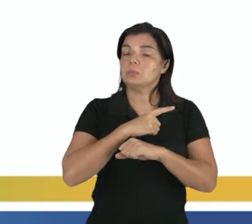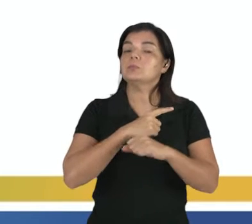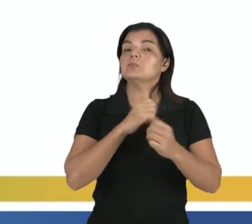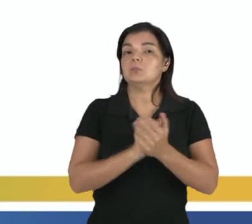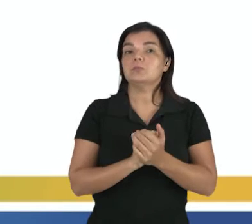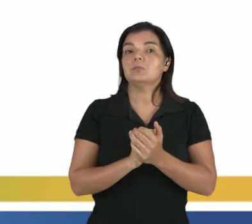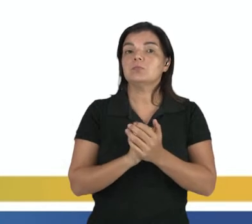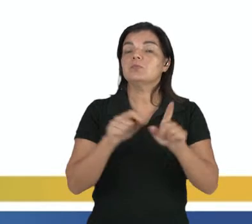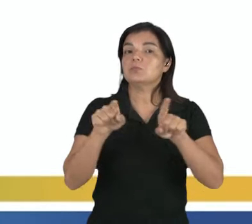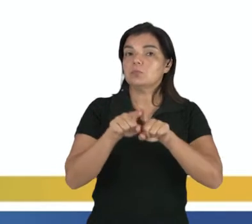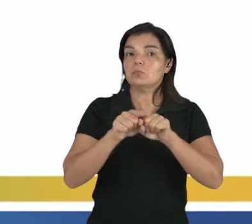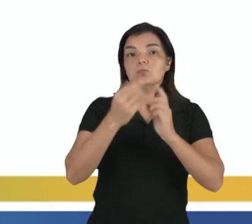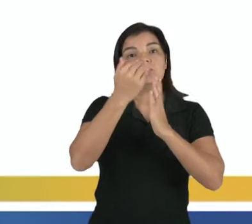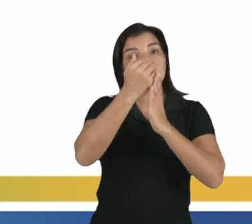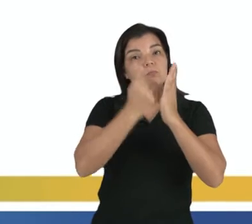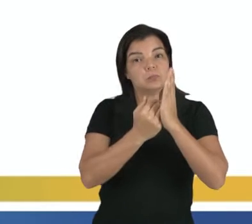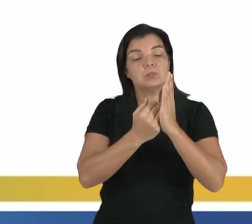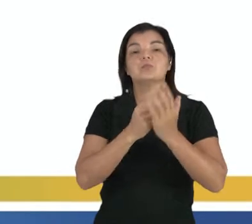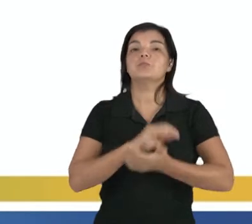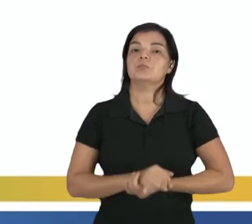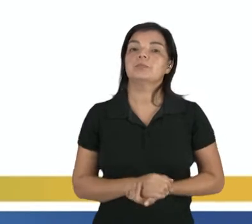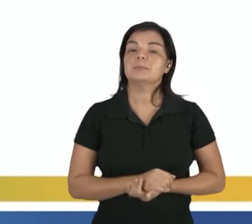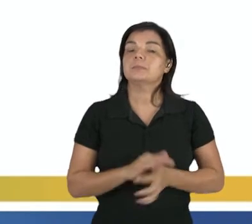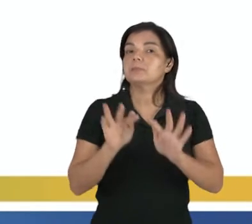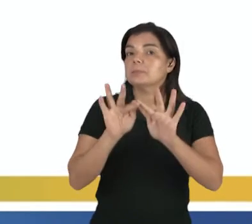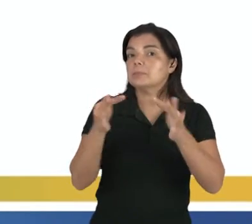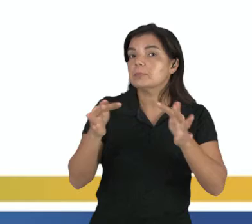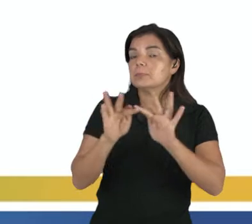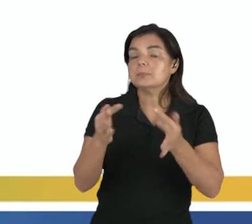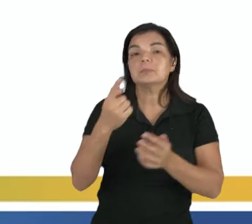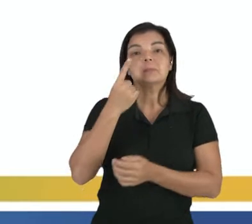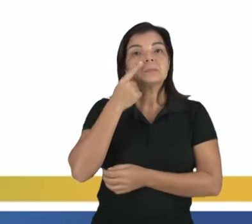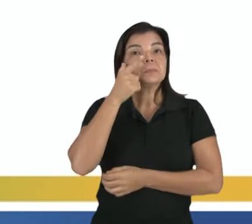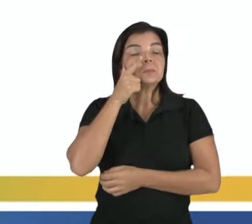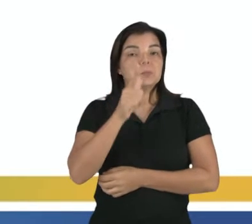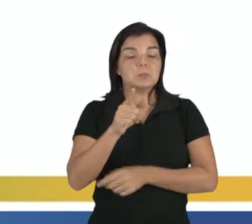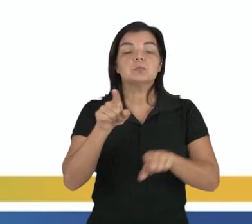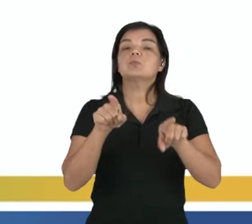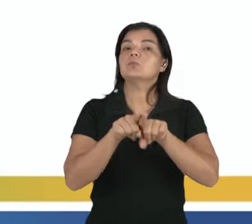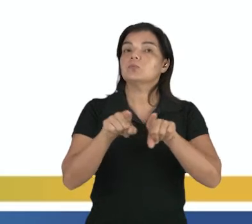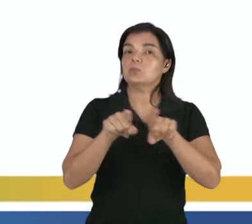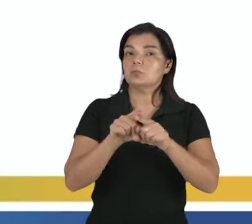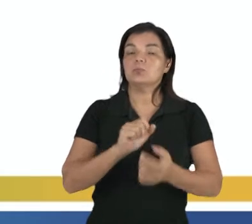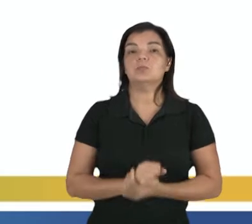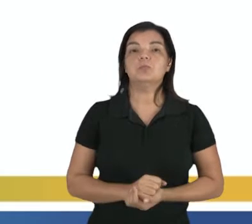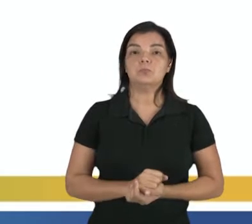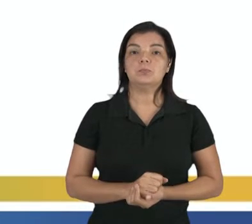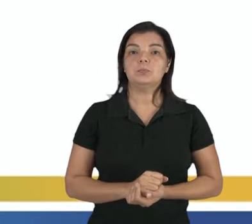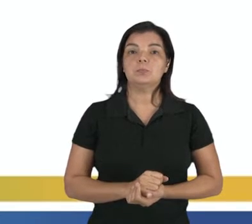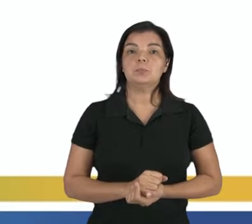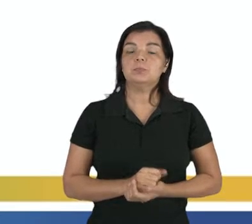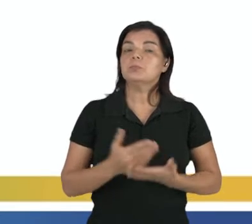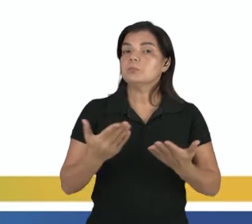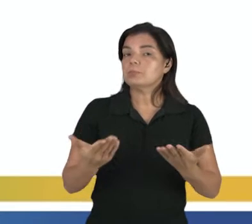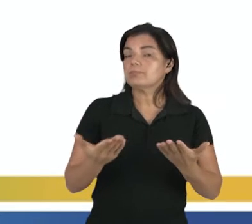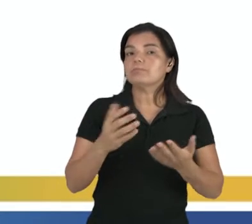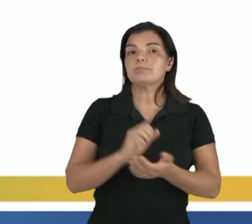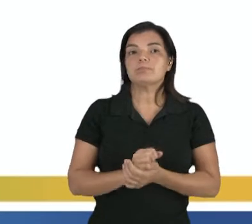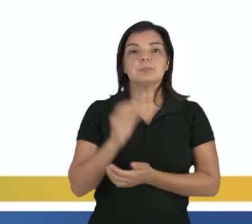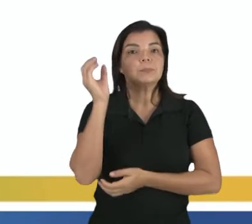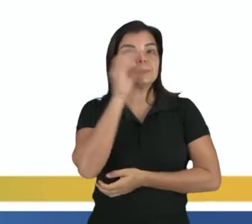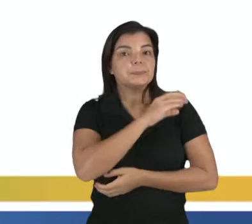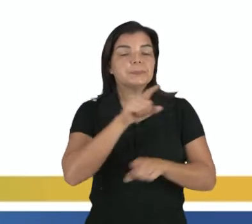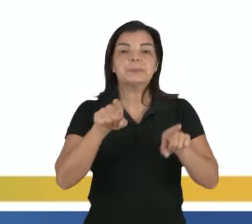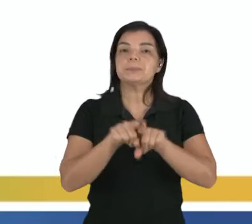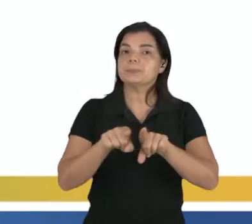de desenvolvimento humano baixo. Bom, muito simples. Se a gente consegue observar de forma muito